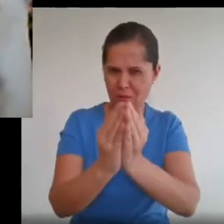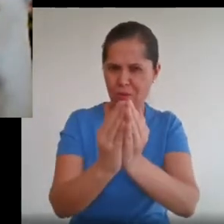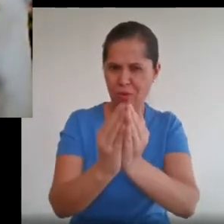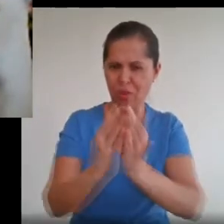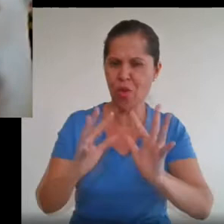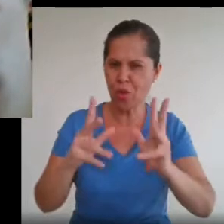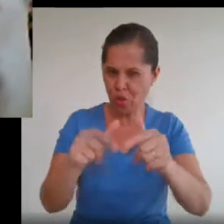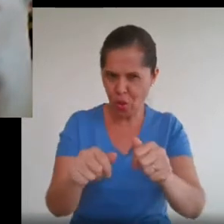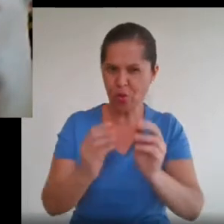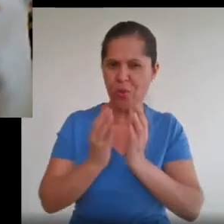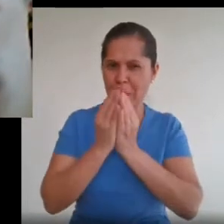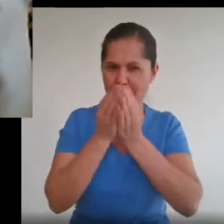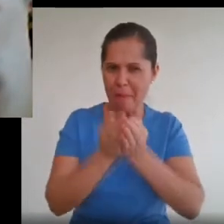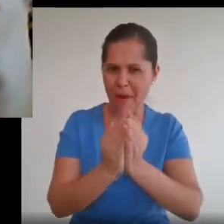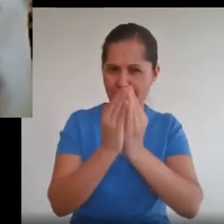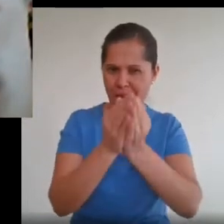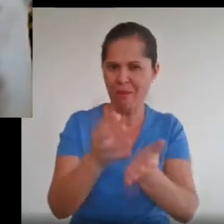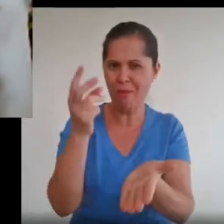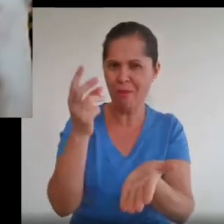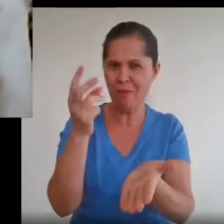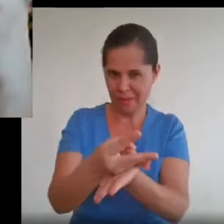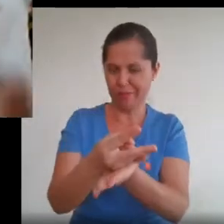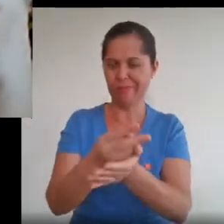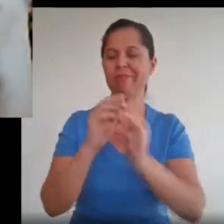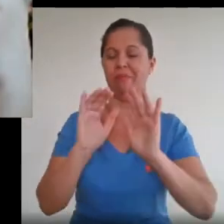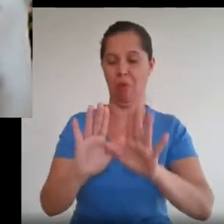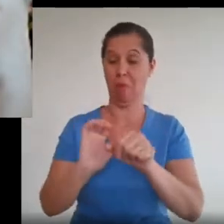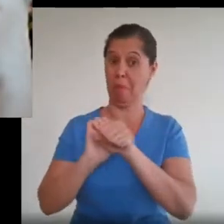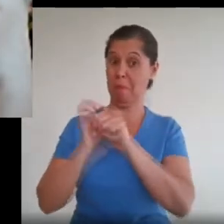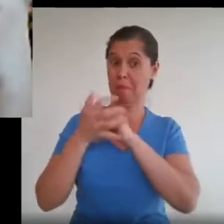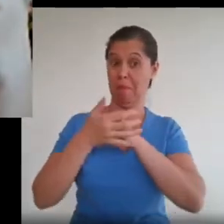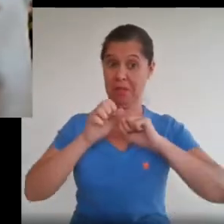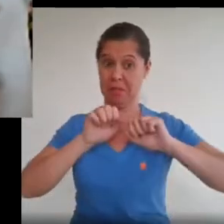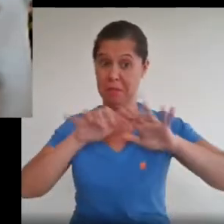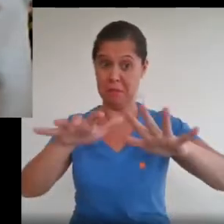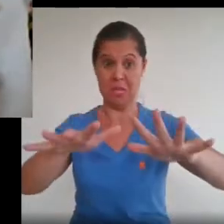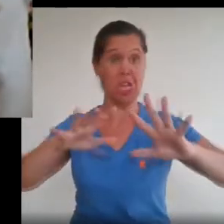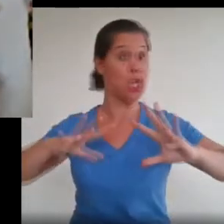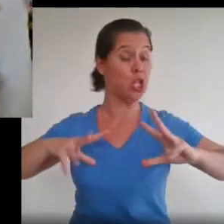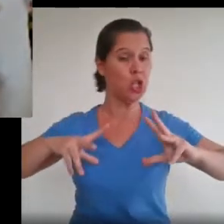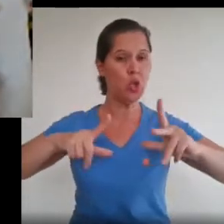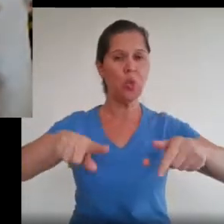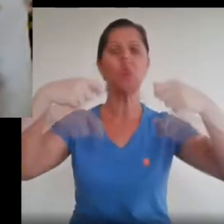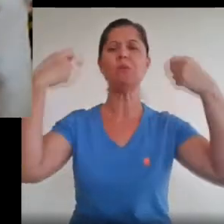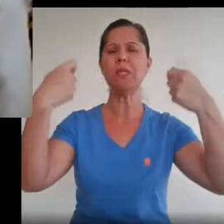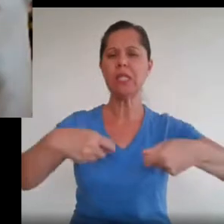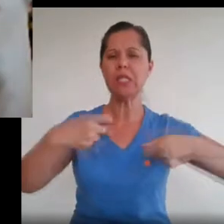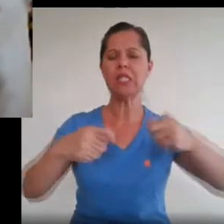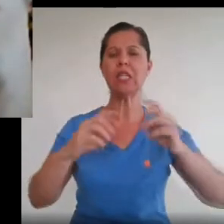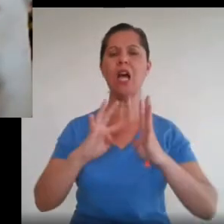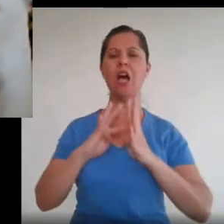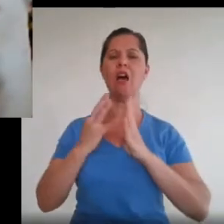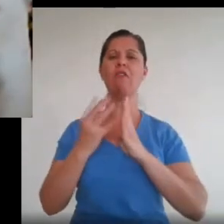pandemia, todo mundo teve que ficar em isolamento, ou pelo menos deveríamos.